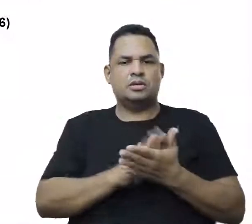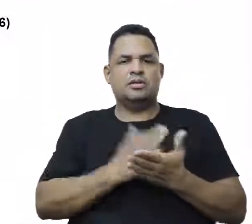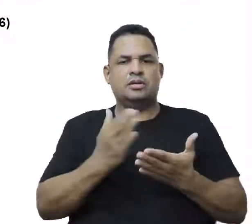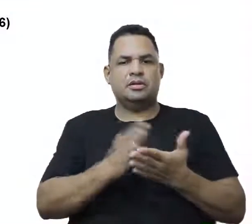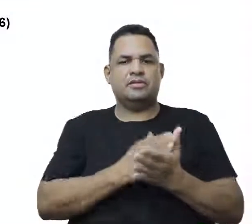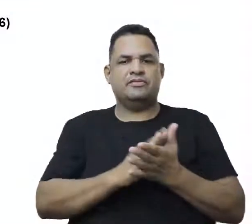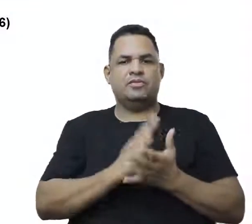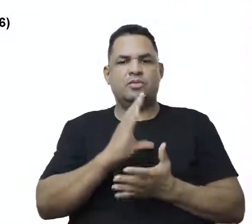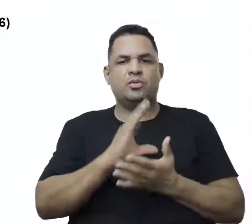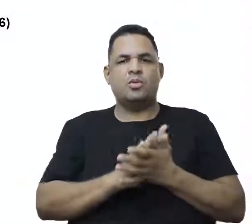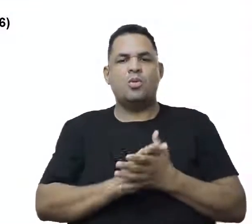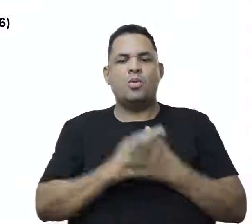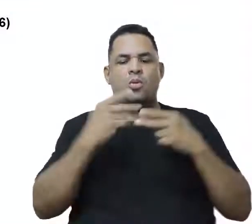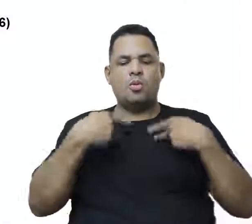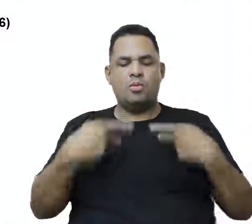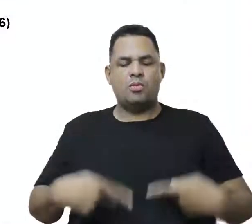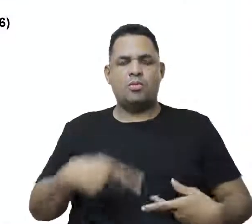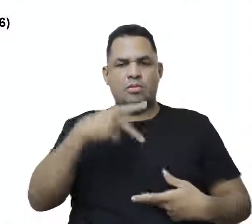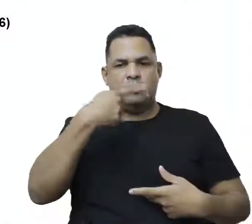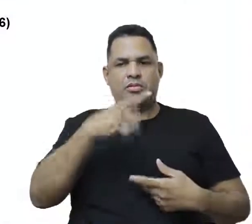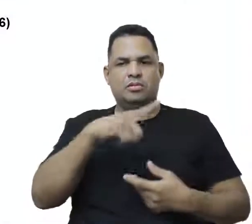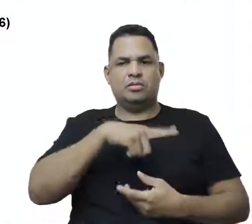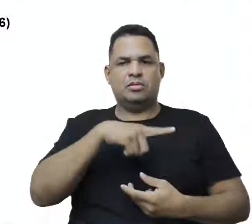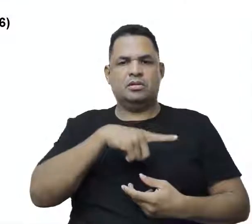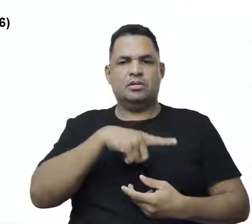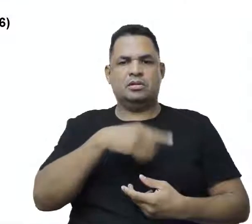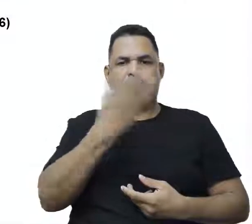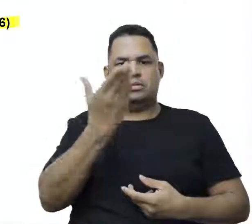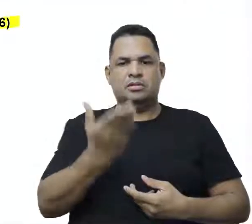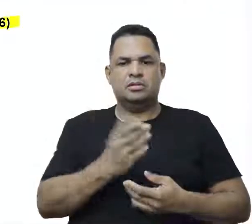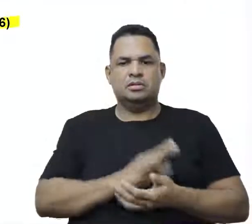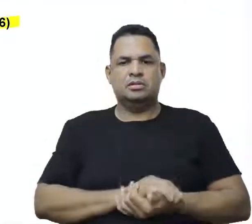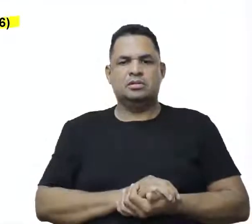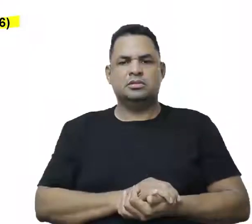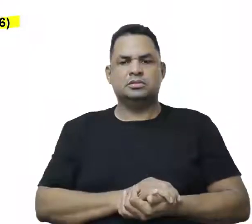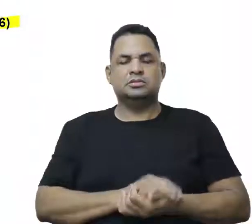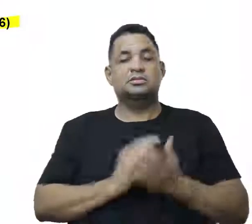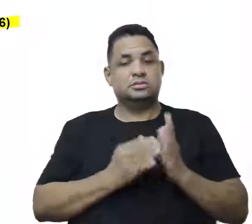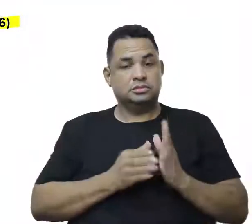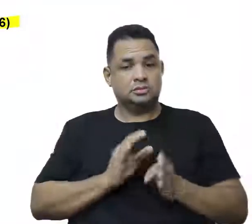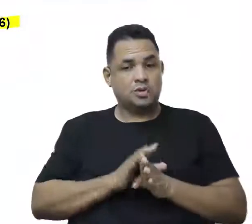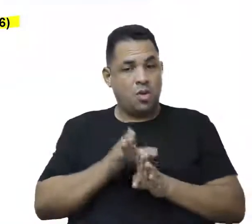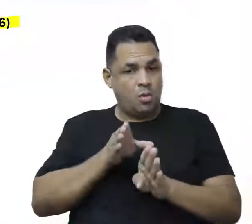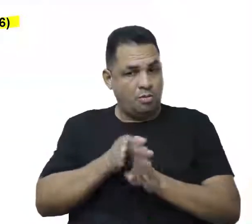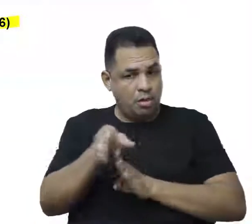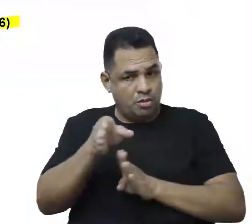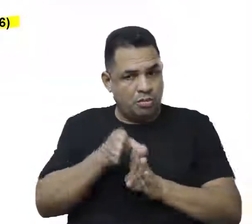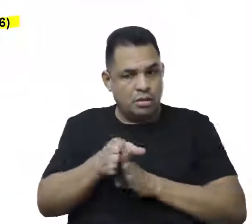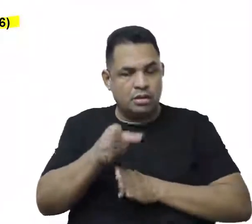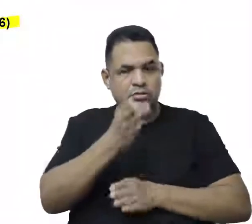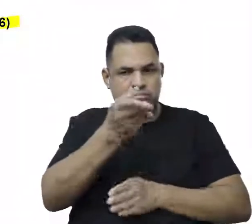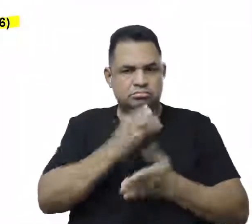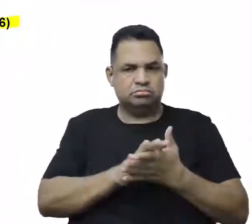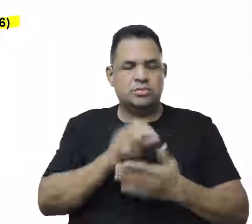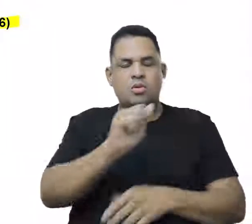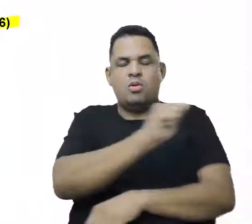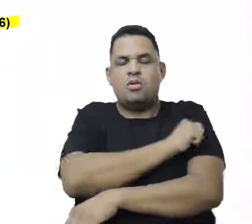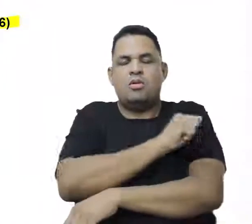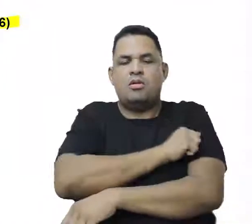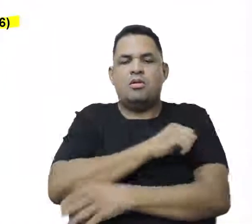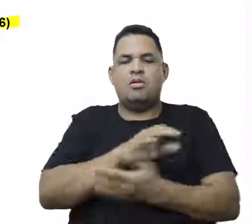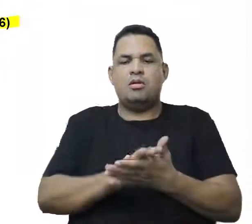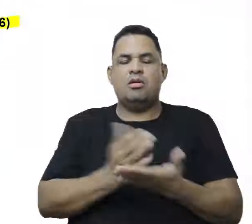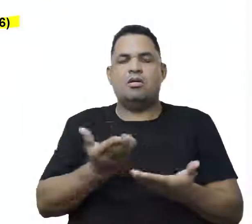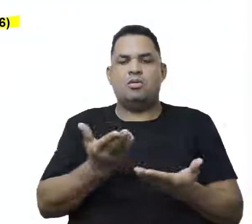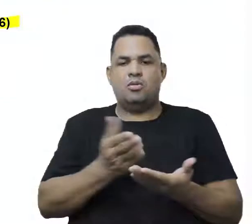né? Já li. Então, nós temos aqui no livro O Corpo Fala, que eu estou recomendando para o aluno da mediação ler, que é do Will